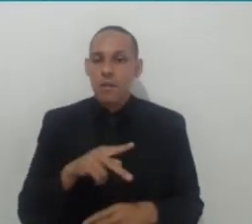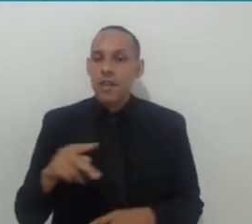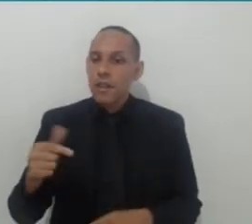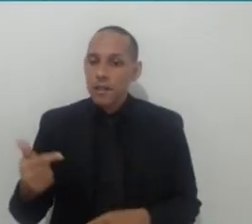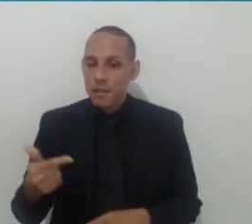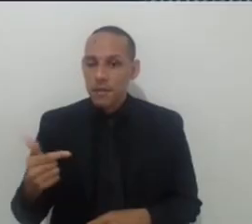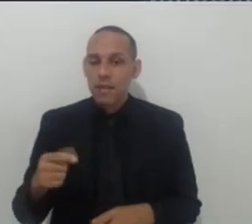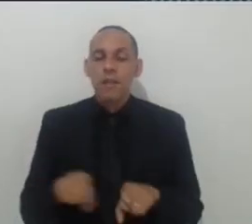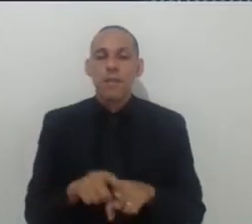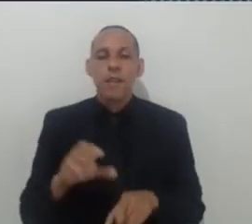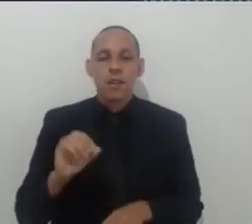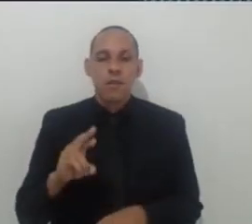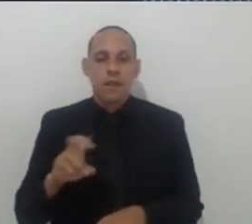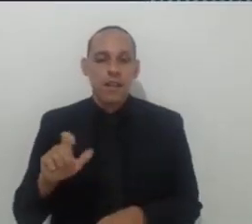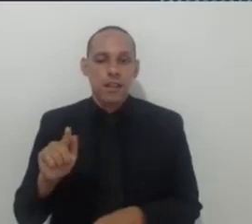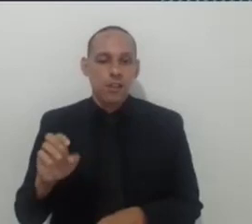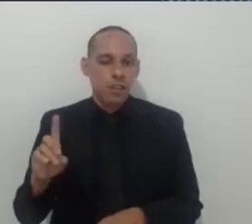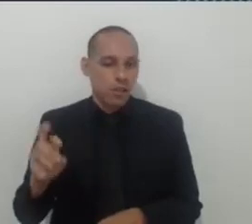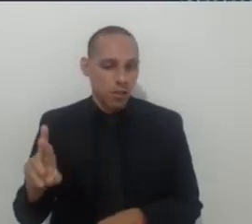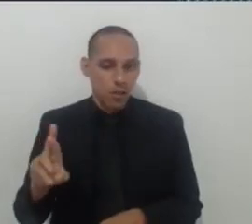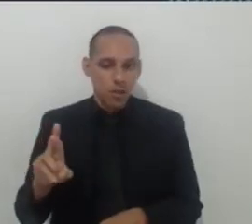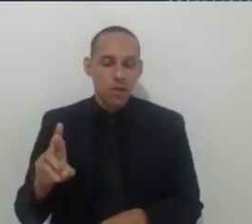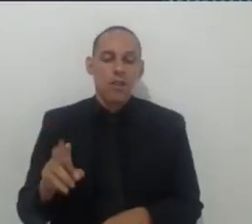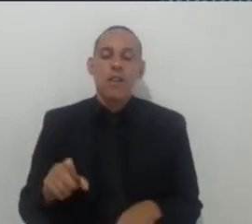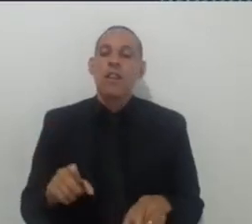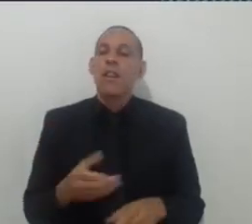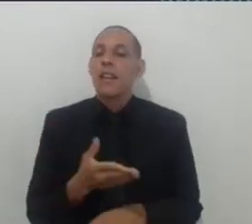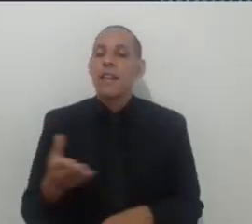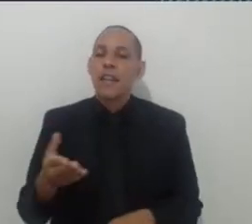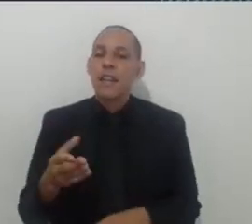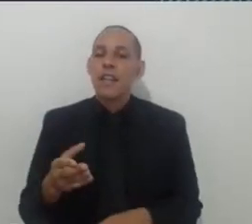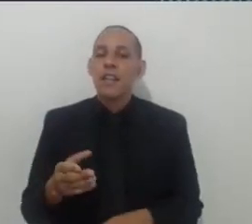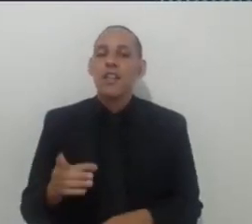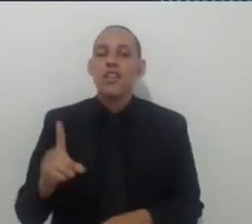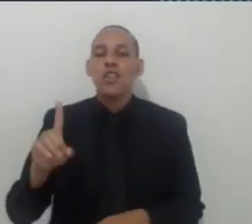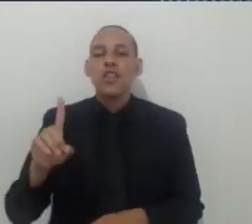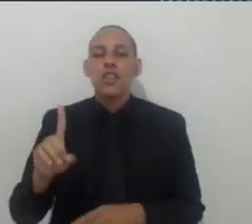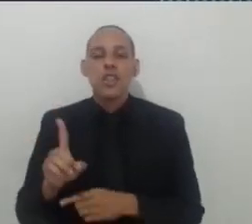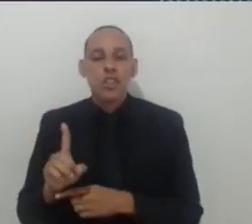corregedor, como novos dirigentes do TRE no biênio